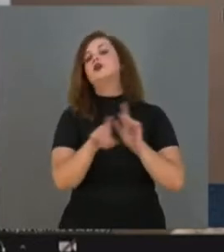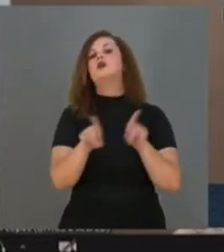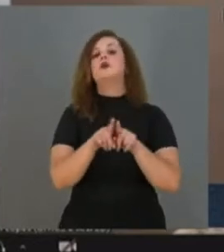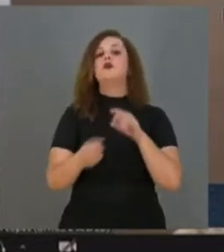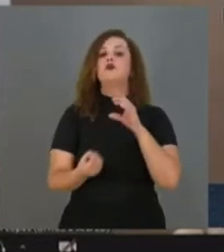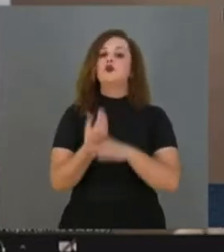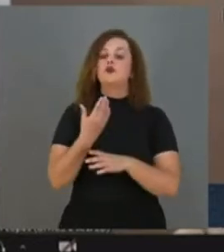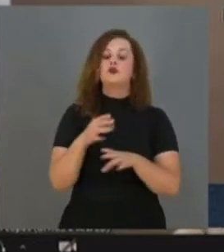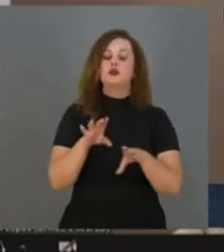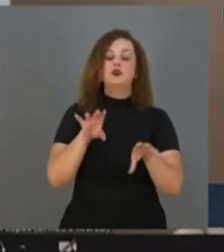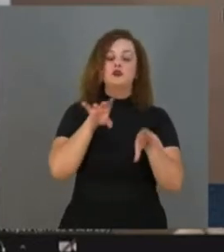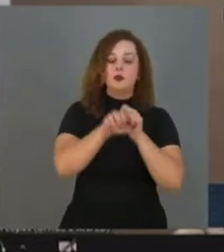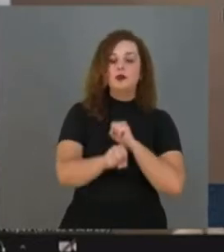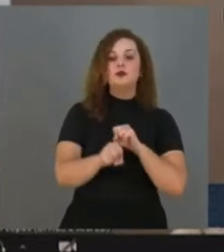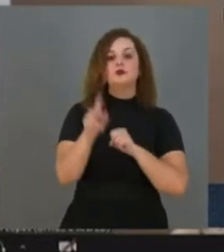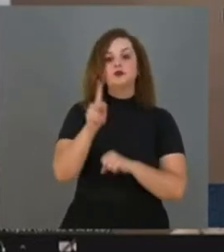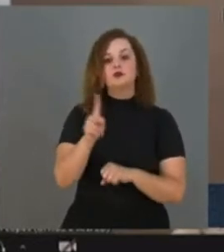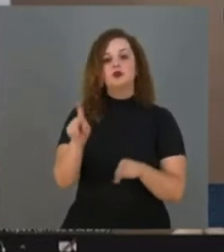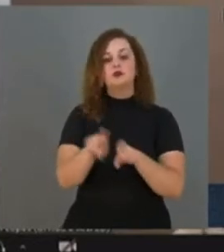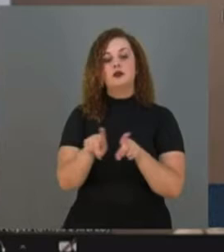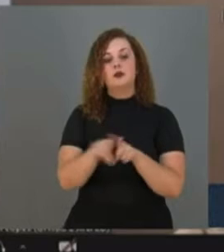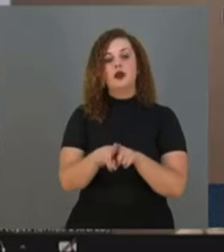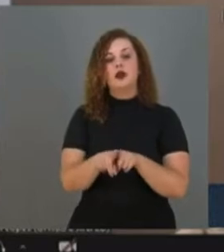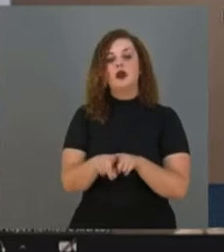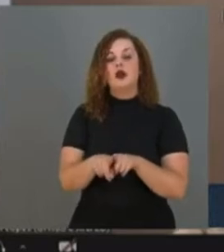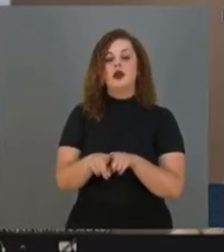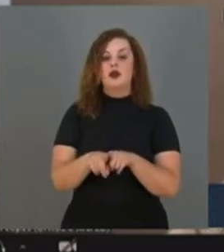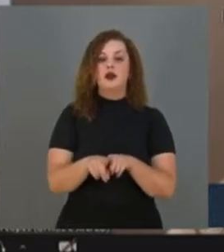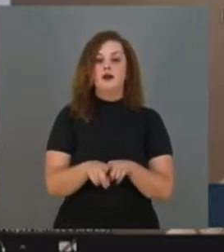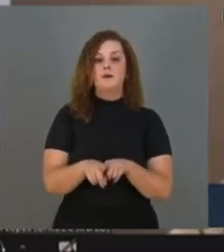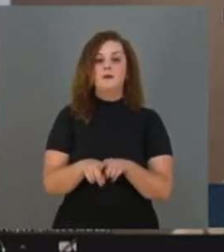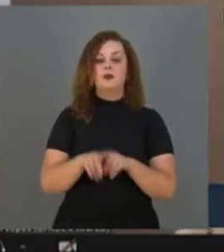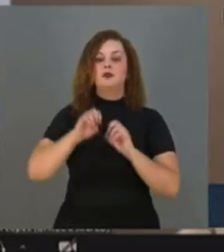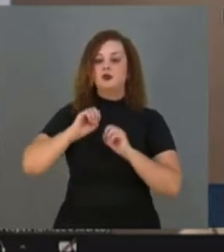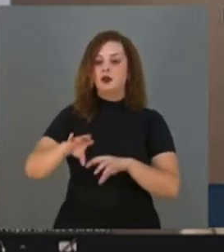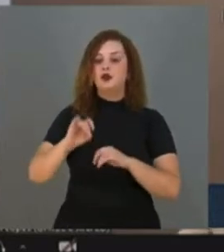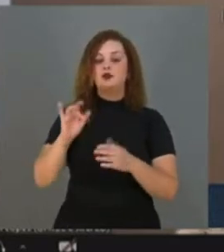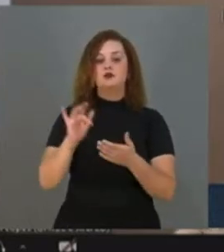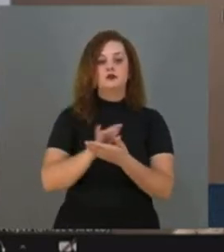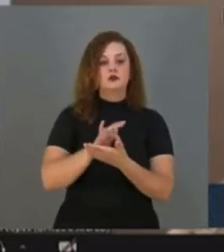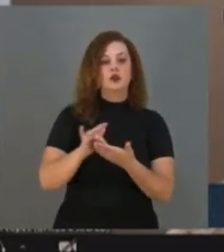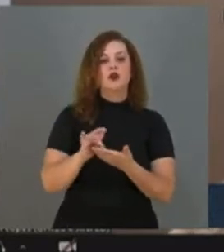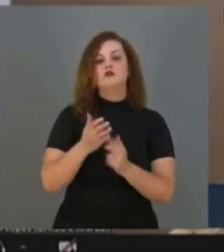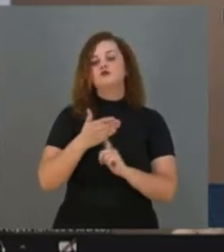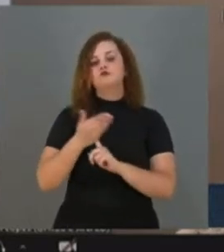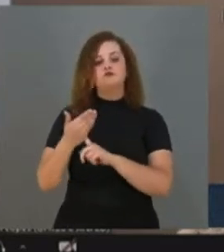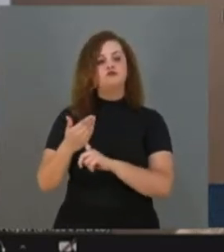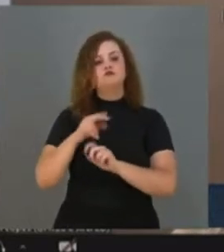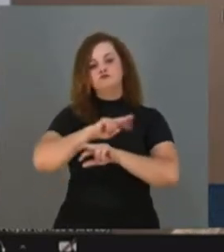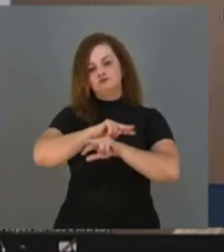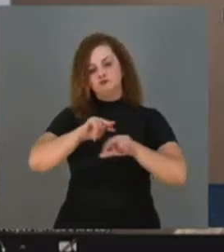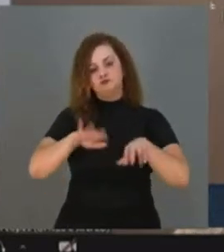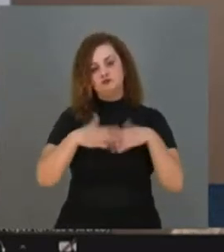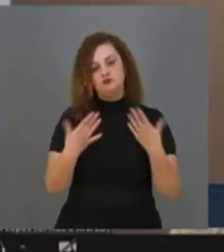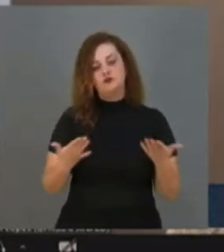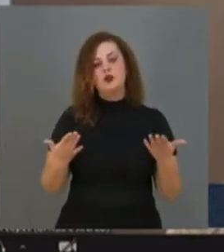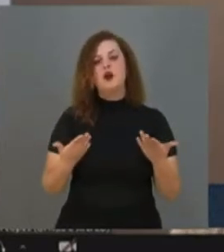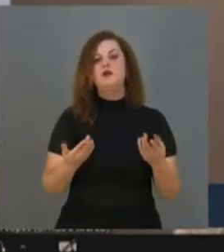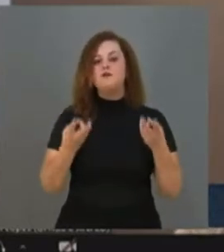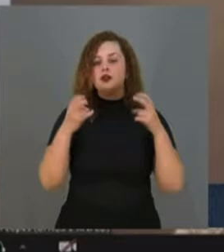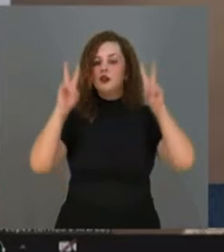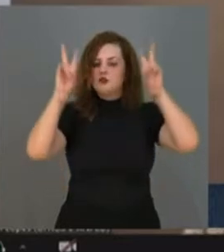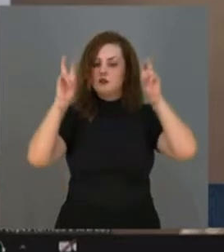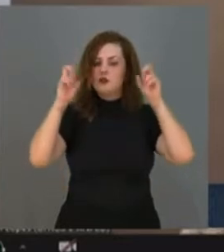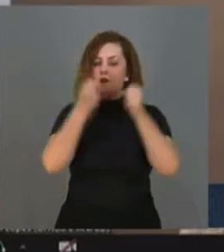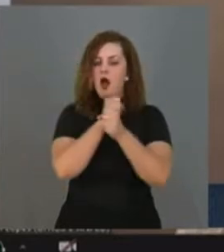professores, a educação profissional e tecnológica, as políticas públicas, dentre outras, né. E dada a complexidade e amplitude da discussão, em